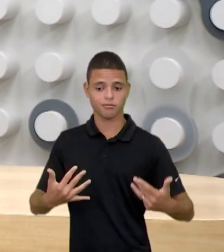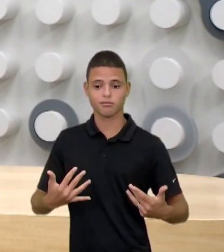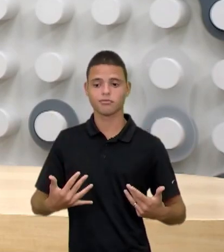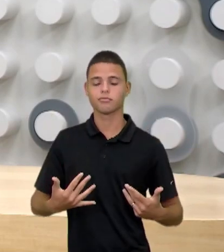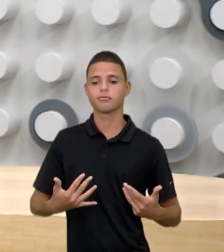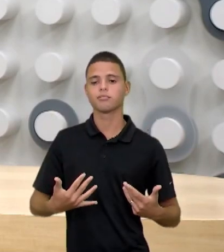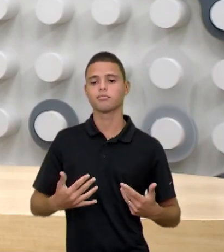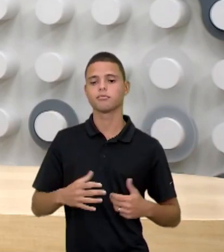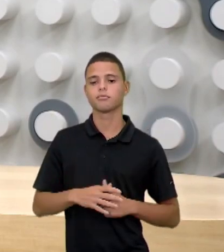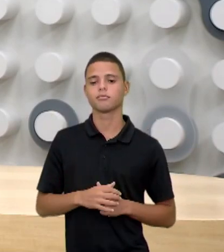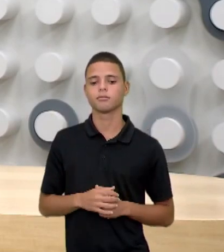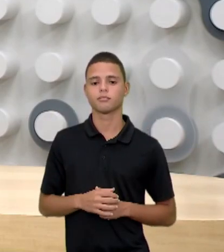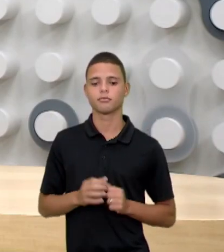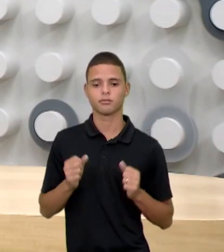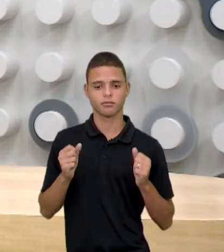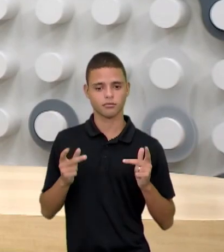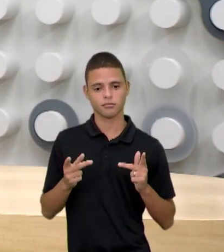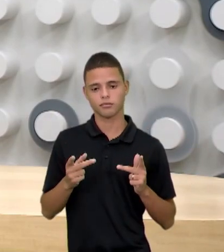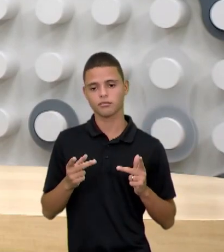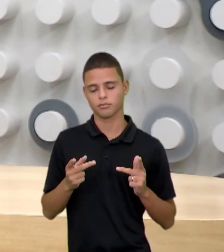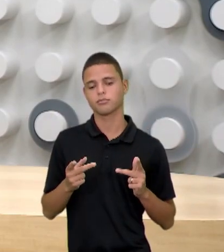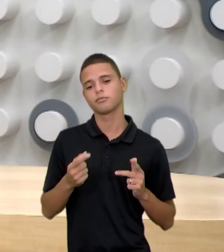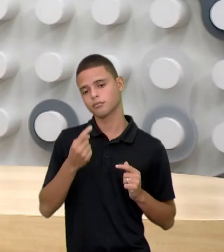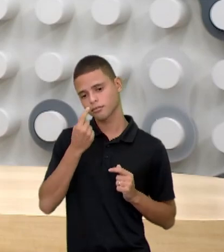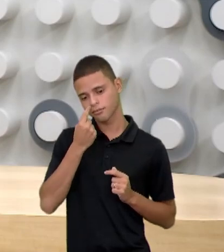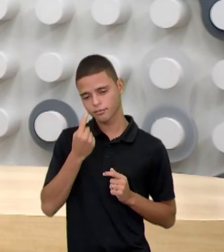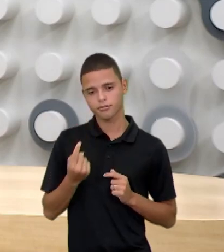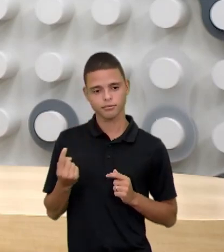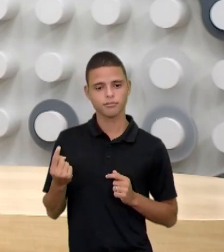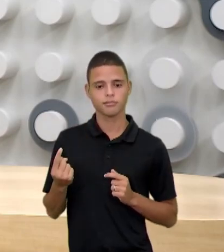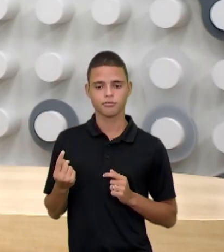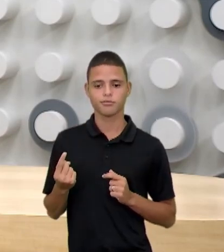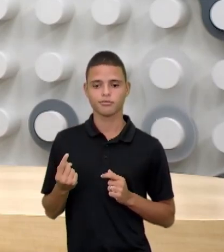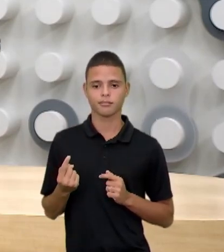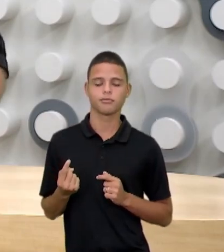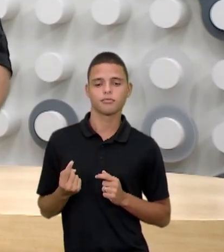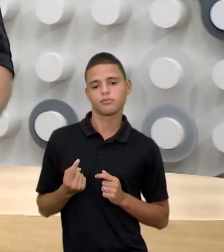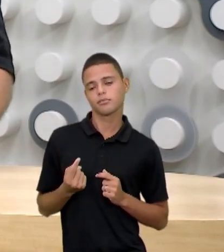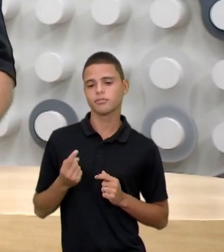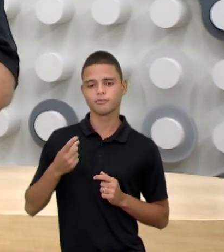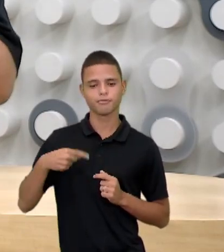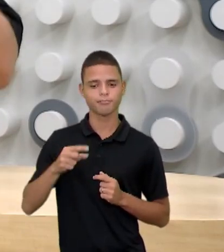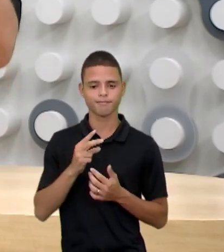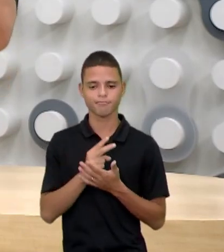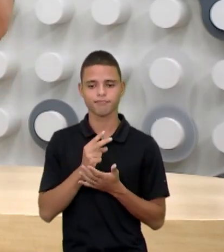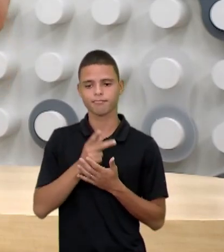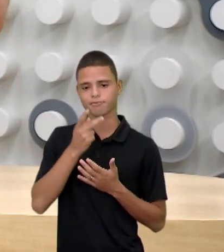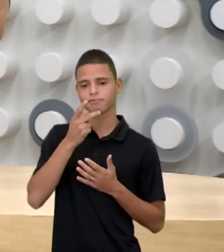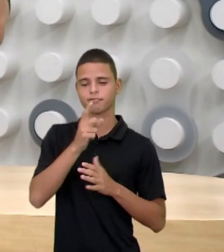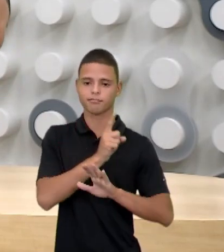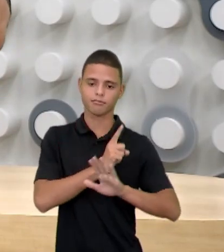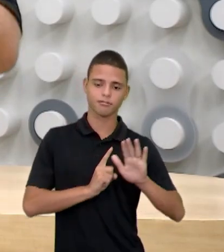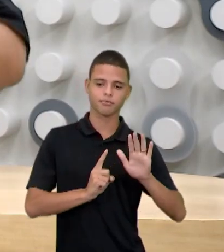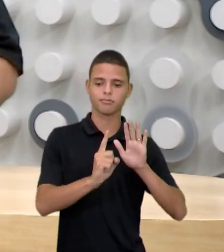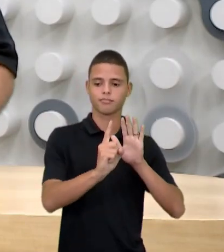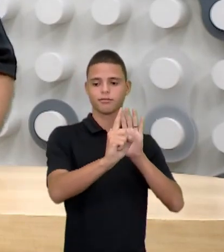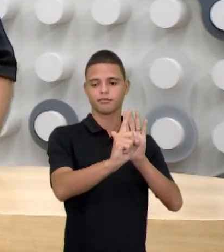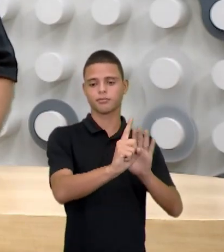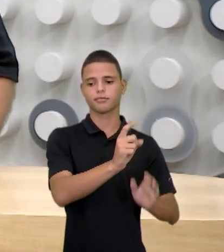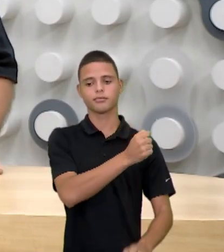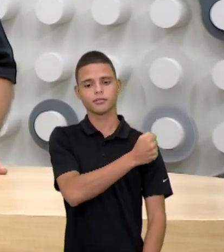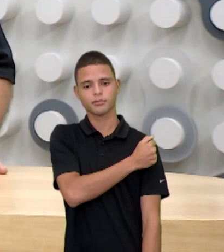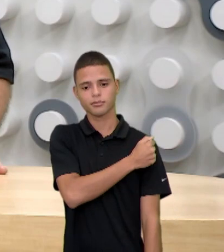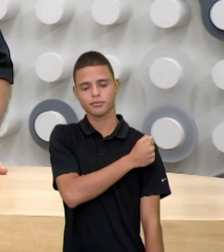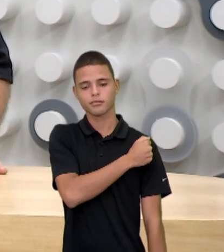o tempo geológico. Então vejam, né, que até a questão aí, né, porque a gente fala muito disso aí, né, o protagonismo do aluno, né,